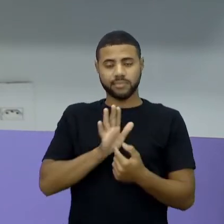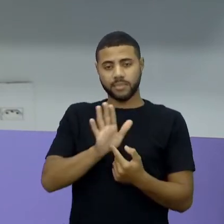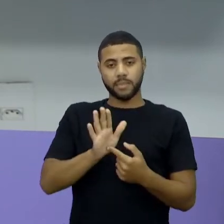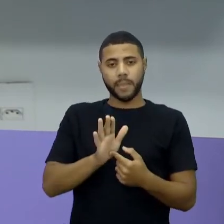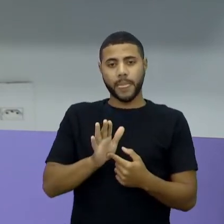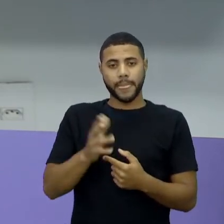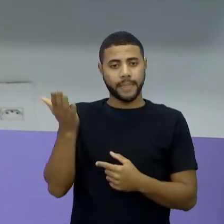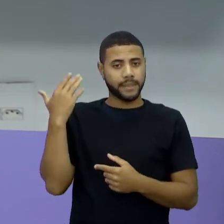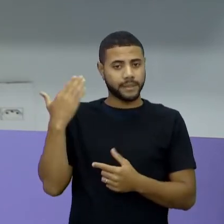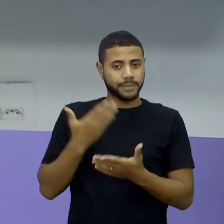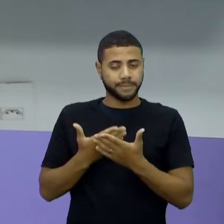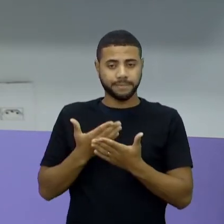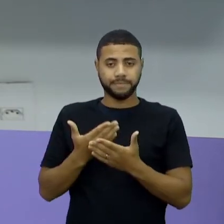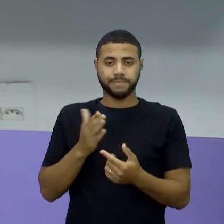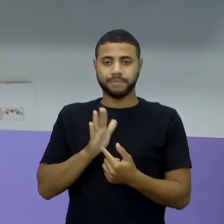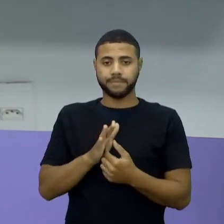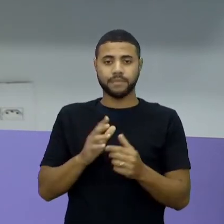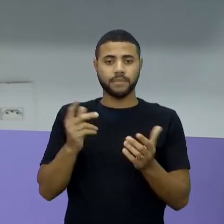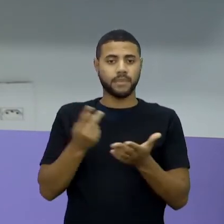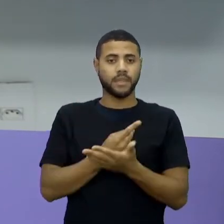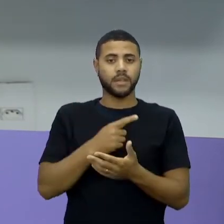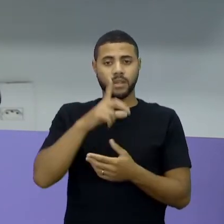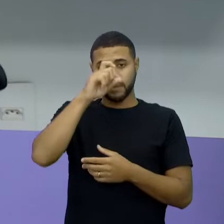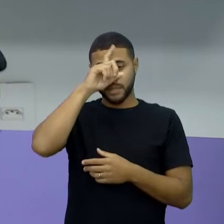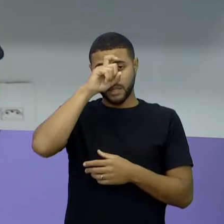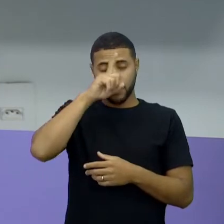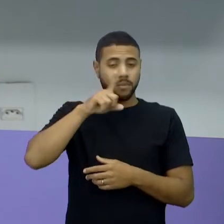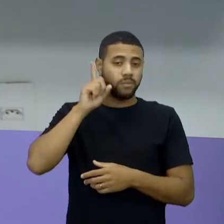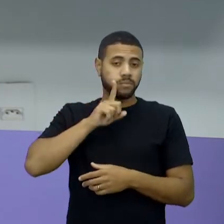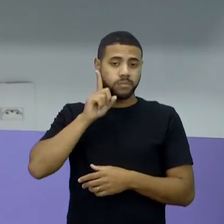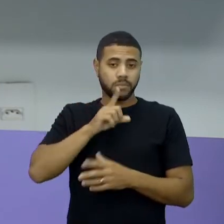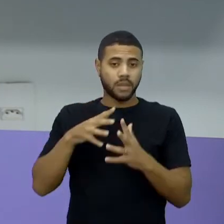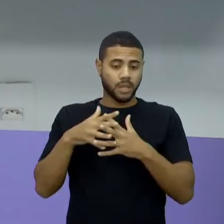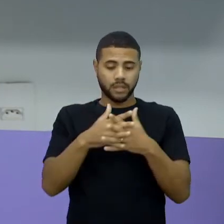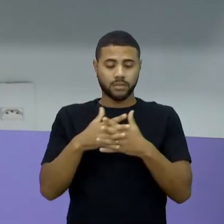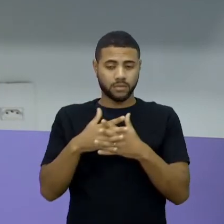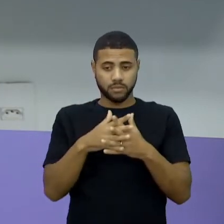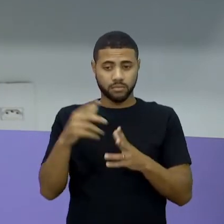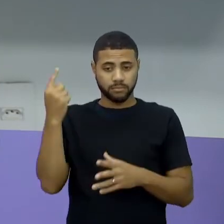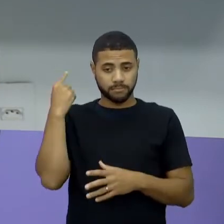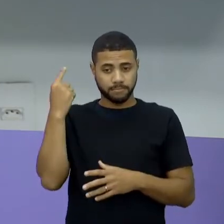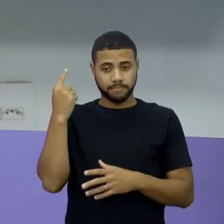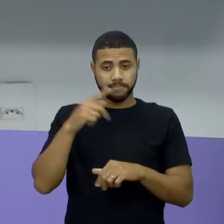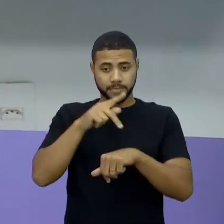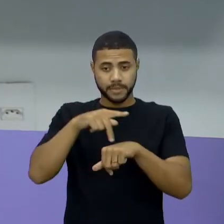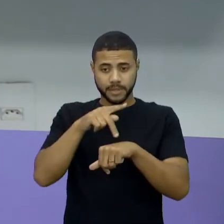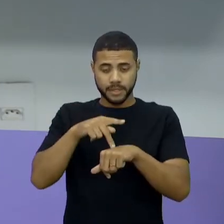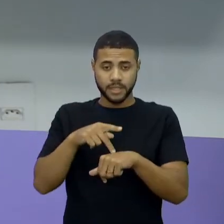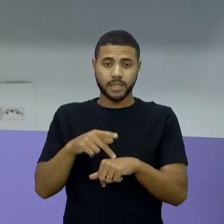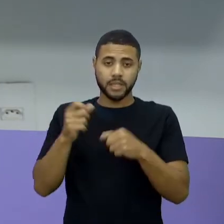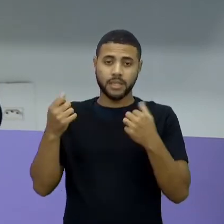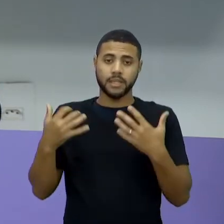nossa última aula o caso de um hospital nos Estados Unidos em que